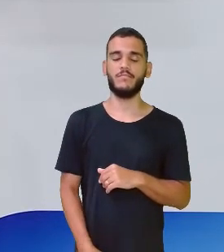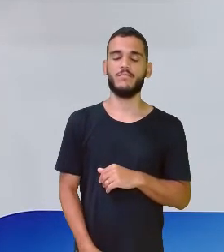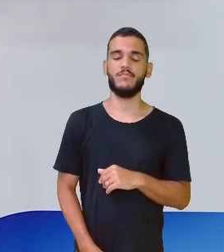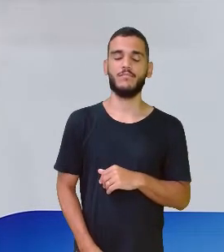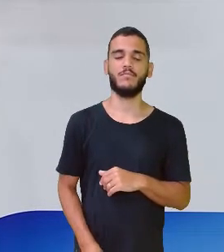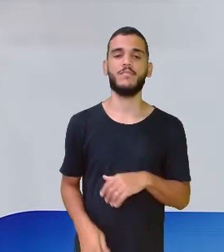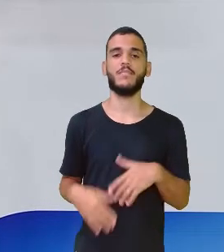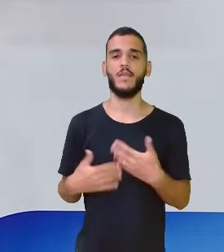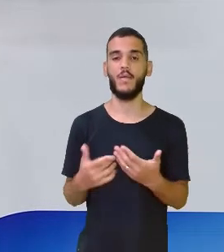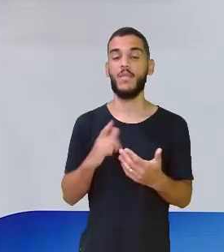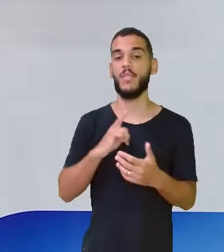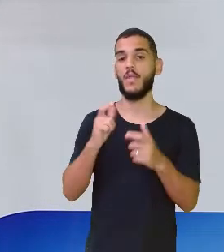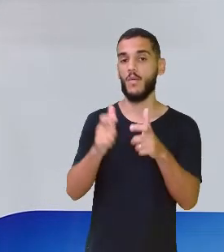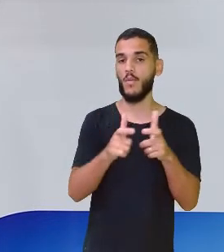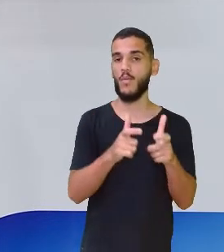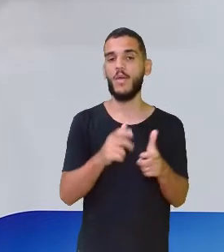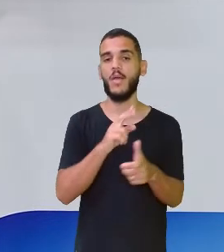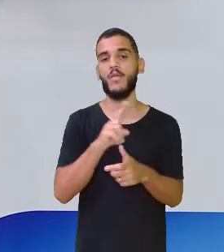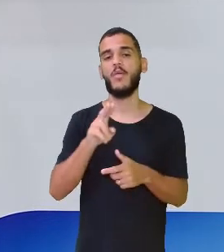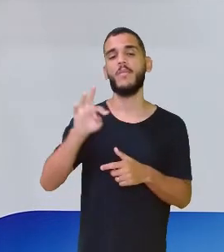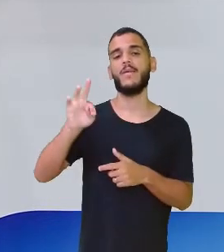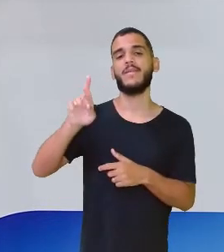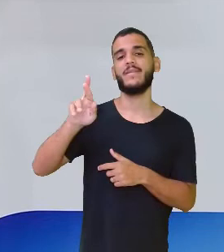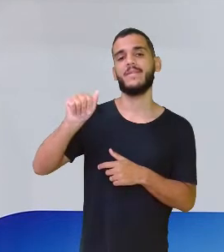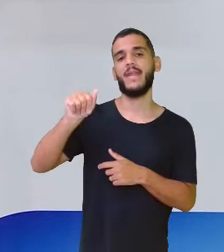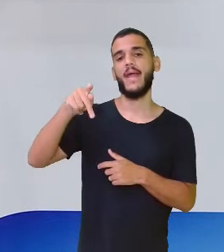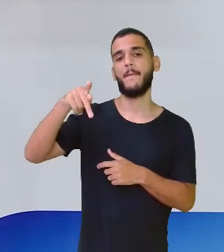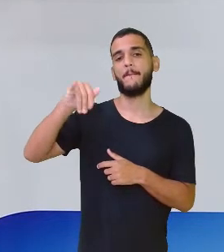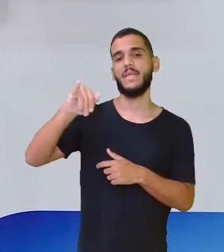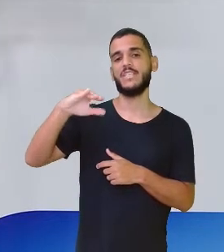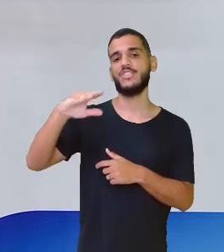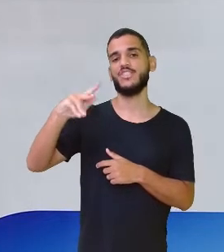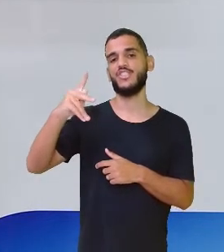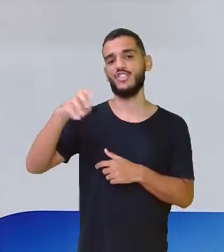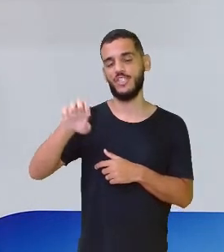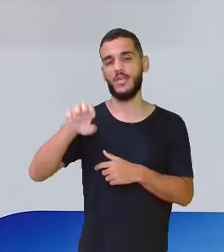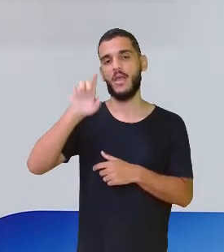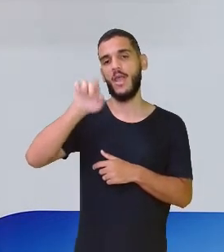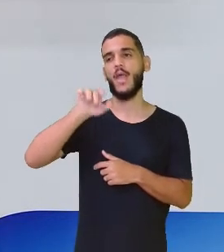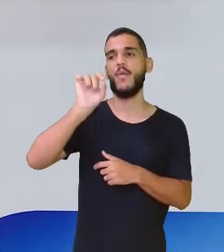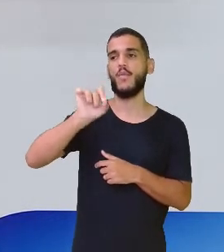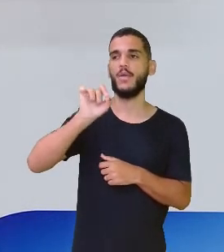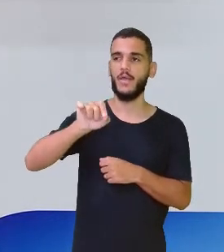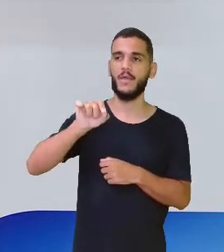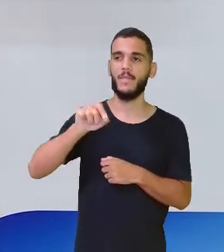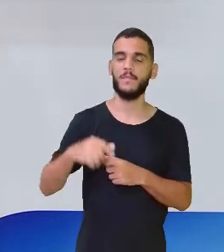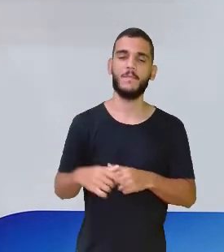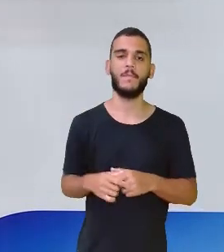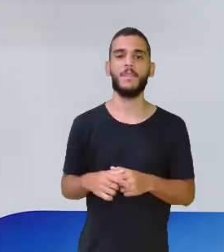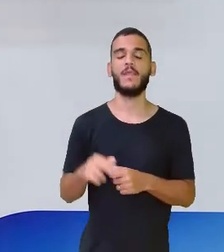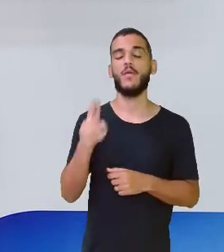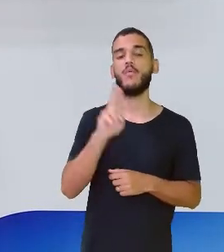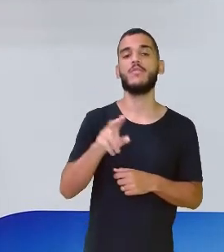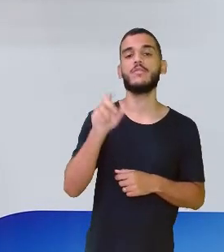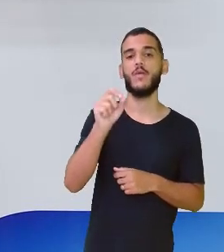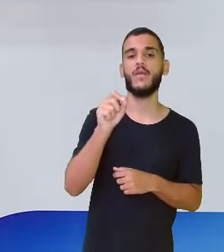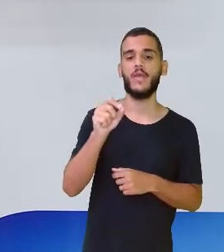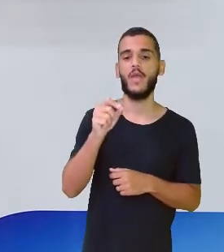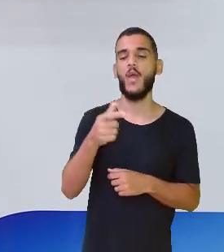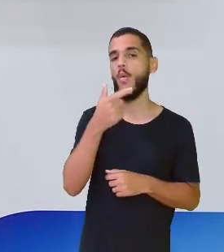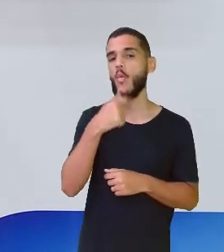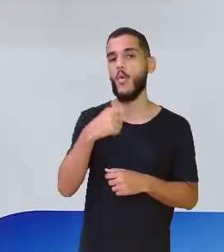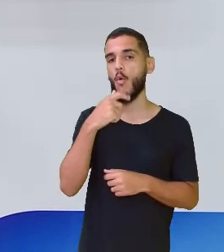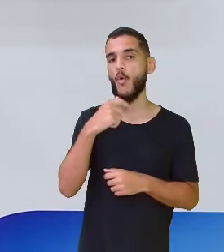de trapiche, muito provavelmente o engenho de trapiche, que é um engenho que usa a tração